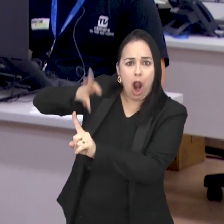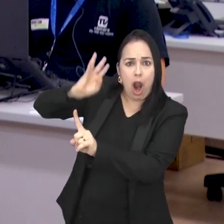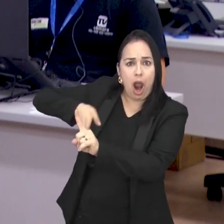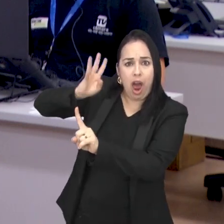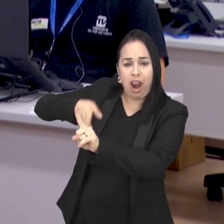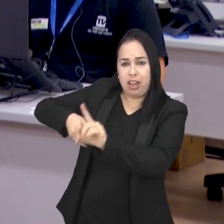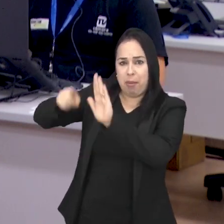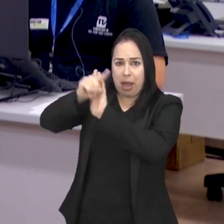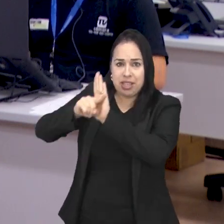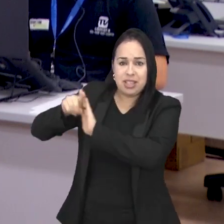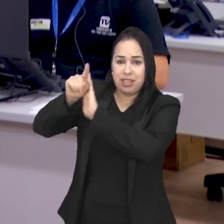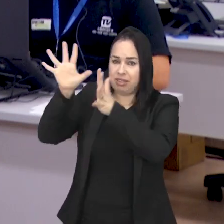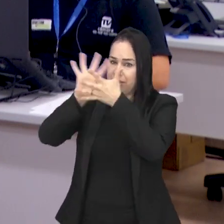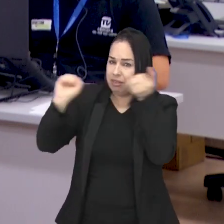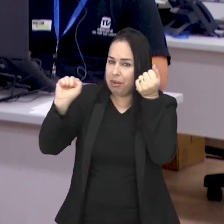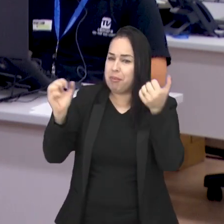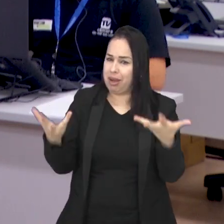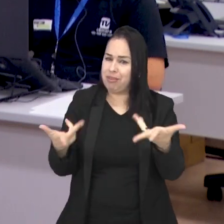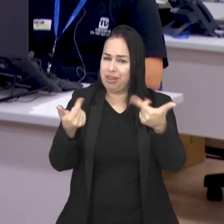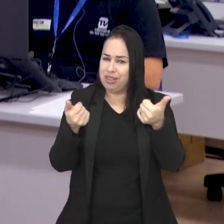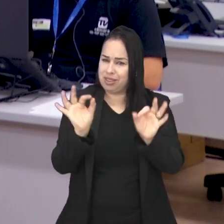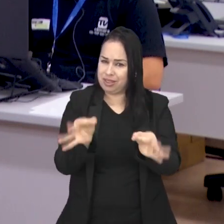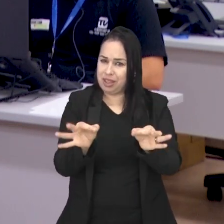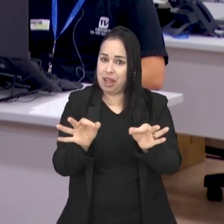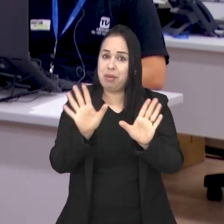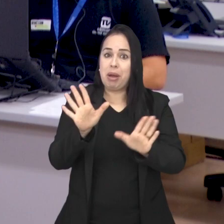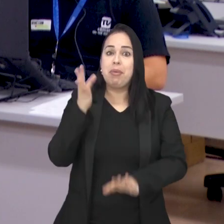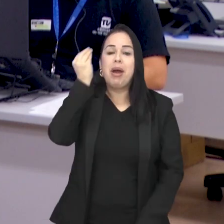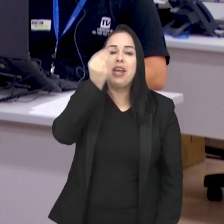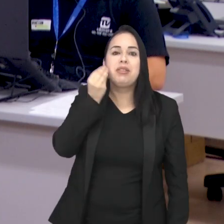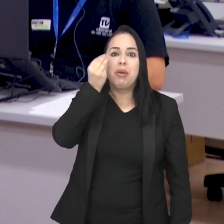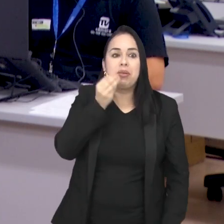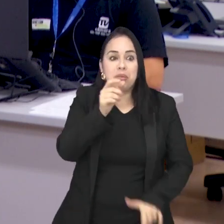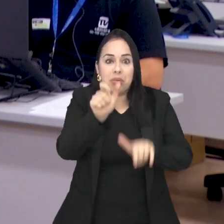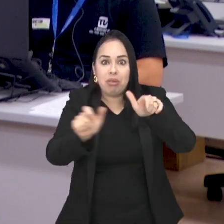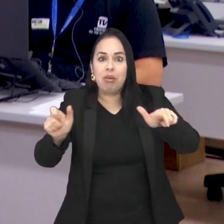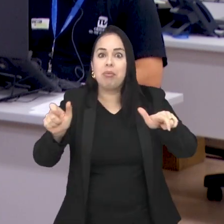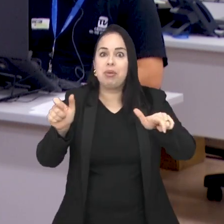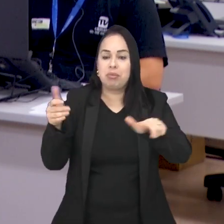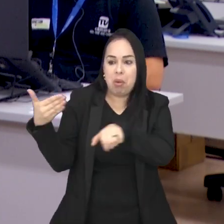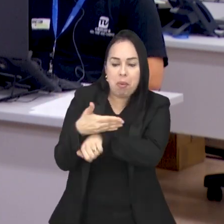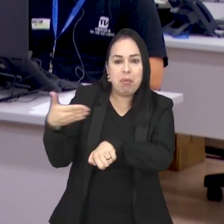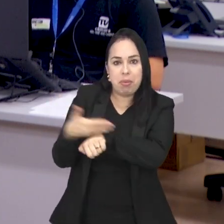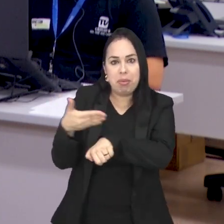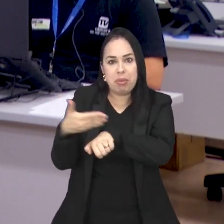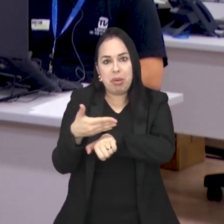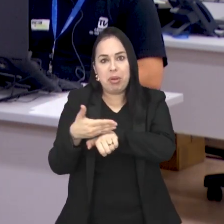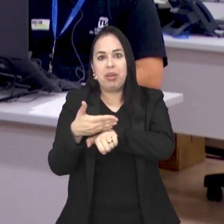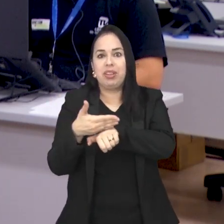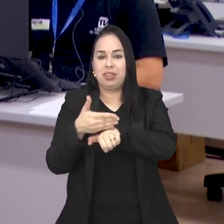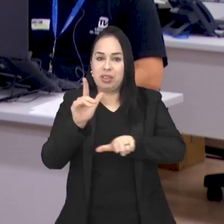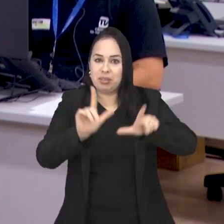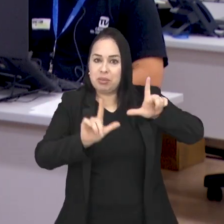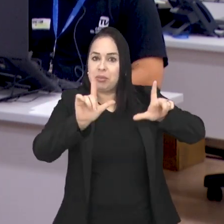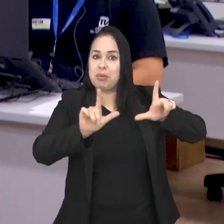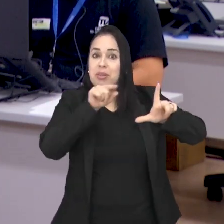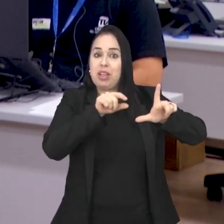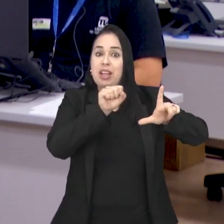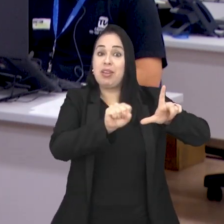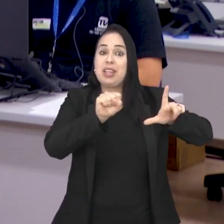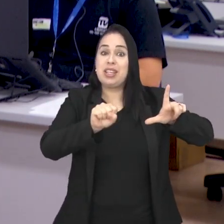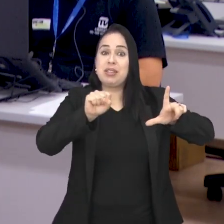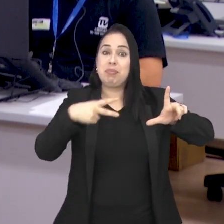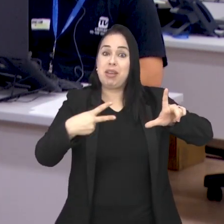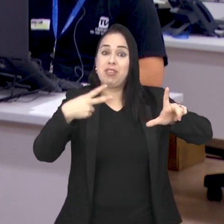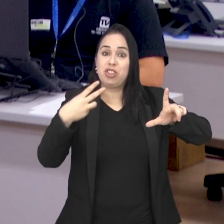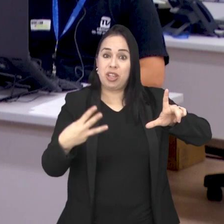que é referência em pesquisas aeroespaciais? Seria incrível, né? Mas essa foi a experiência de muitas pessoas que participaram de uma ação